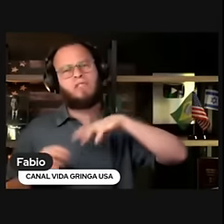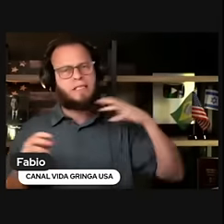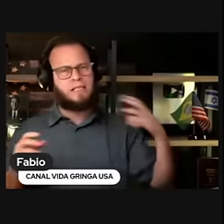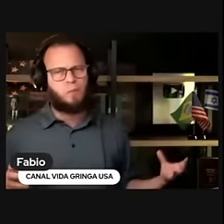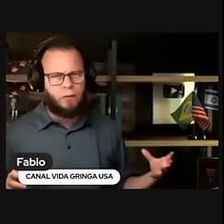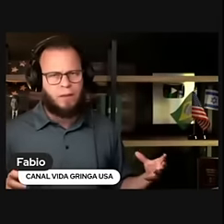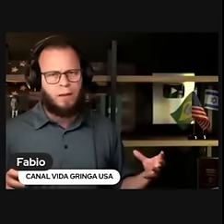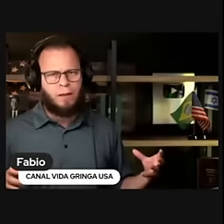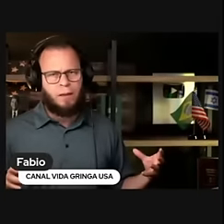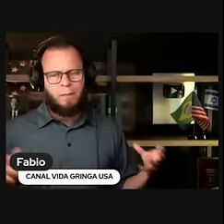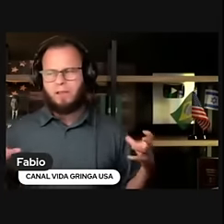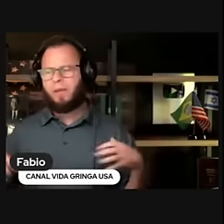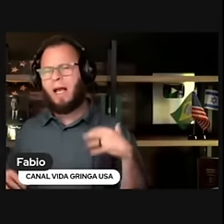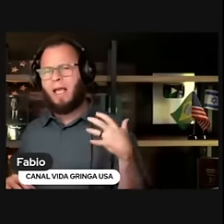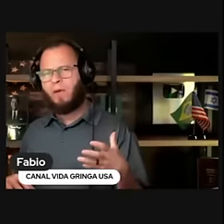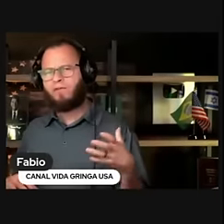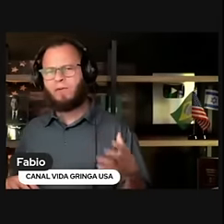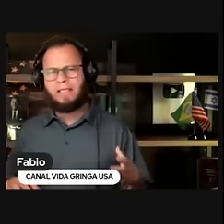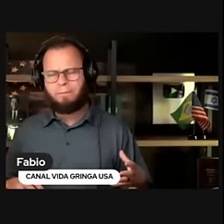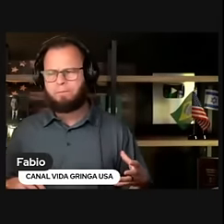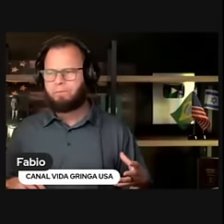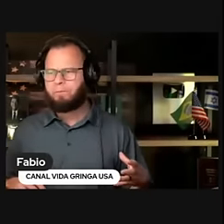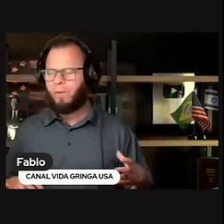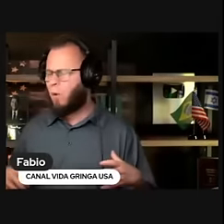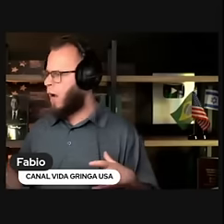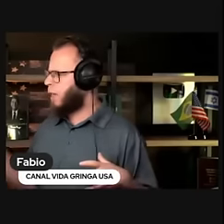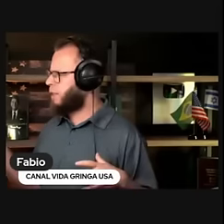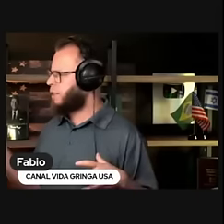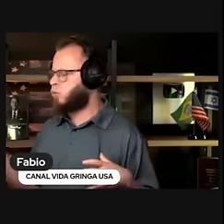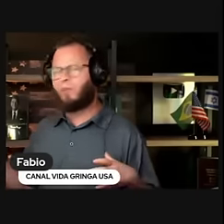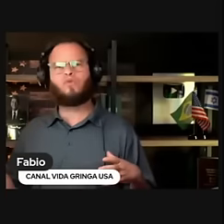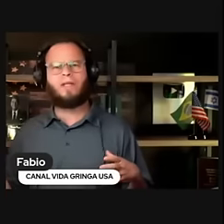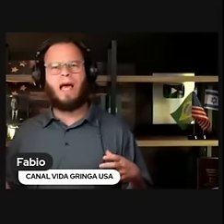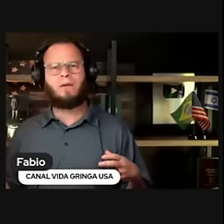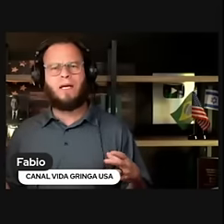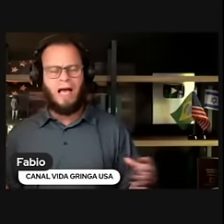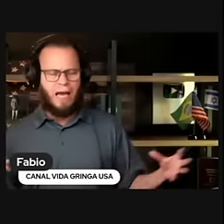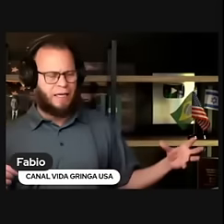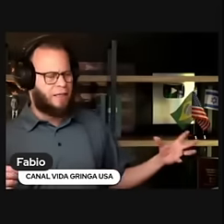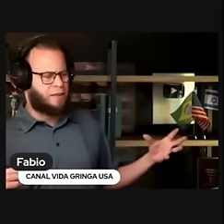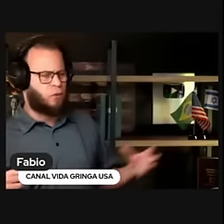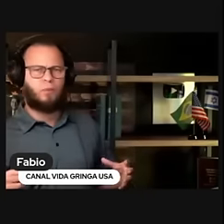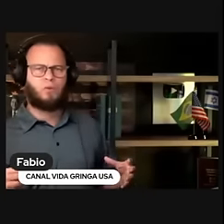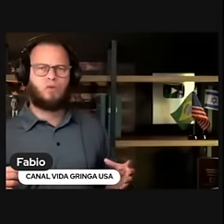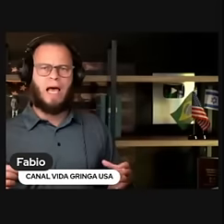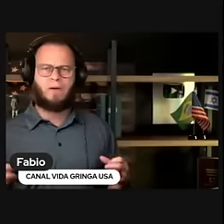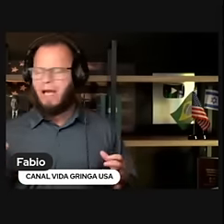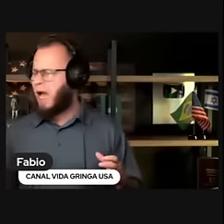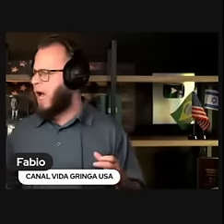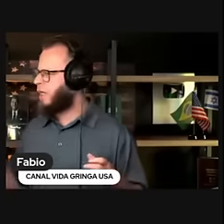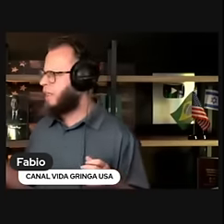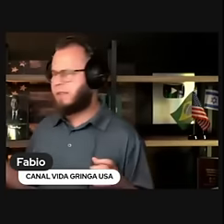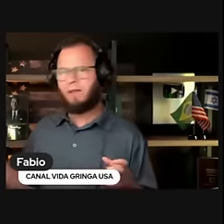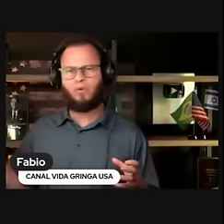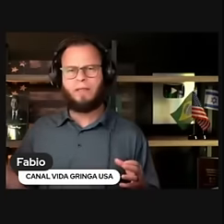é um desespero mas para eu e você a eleição do bolsonaro a reeleição do bolsonaro